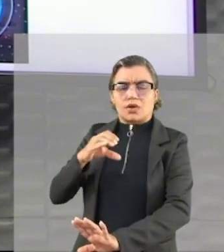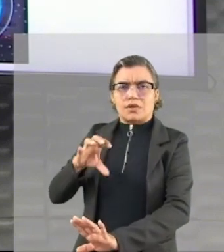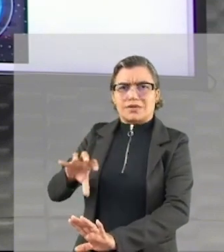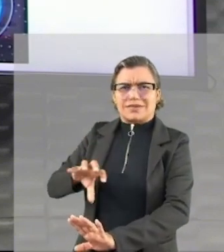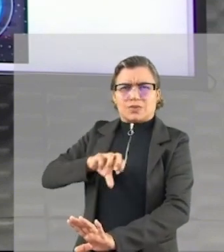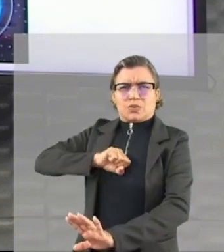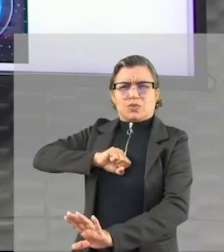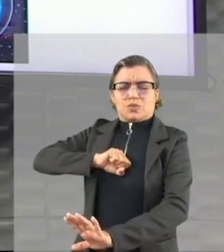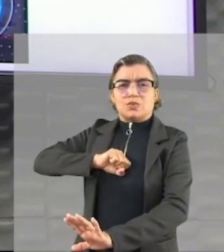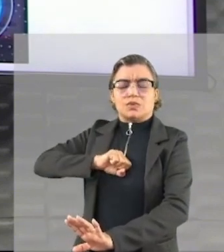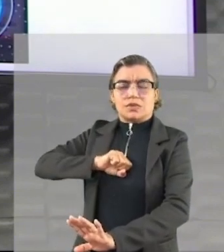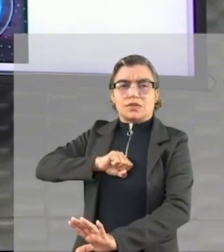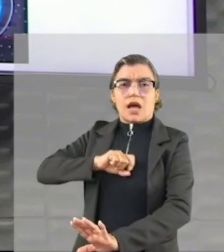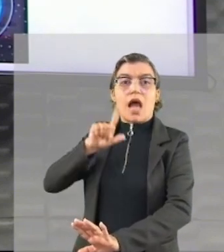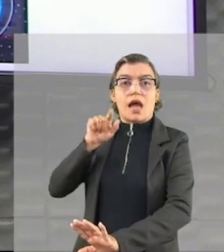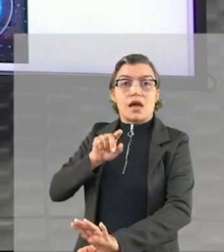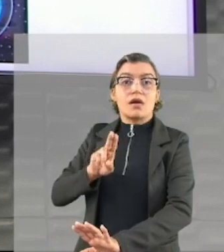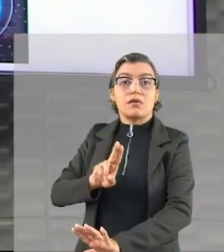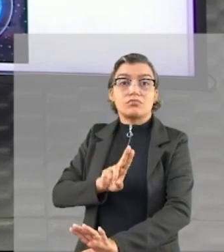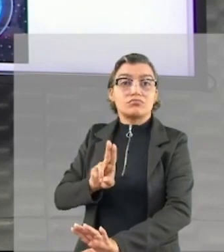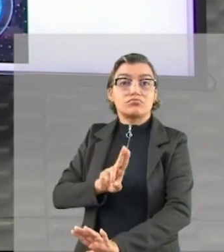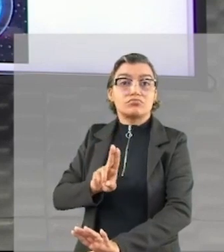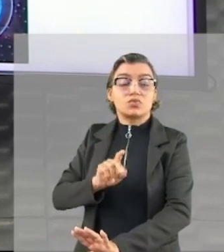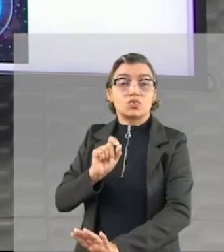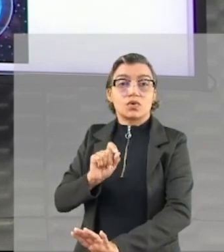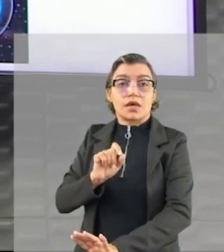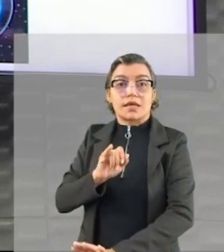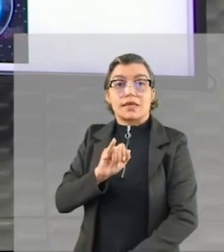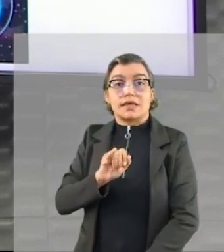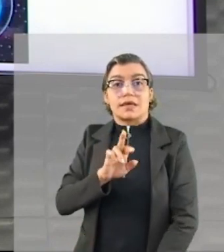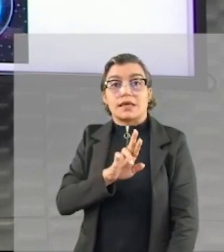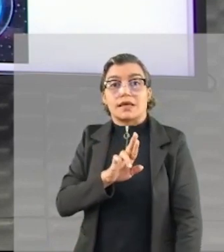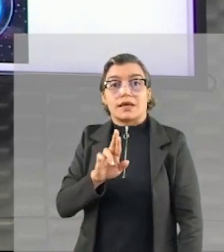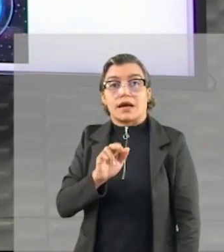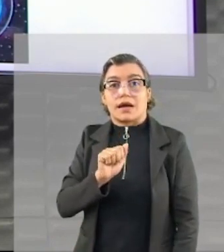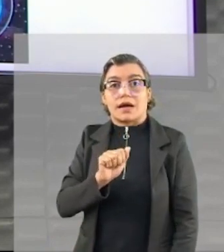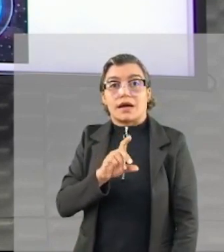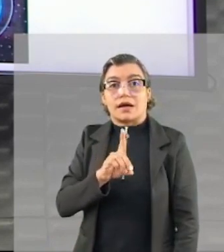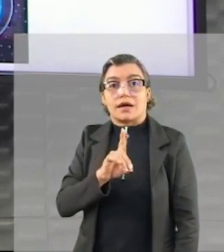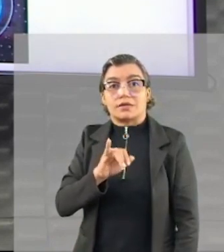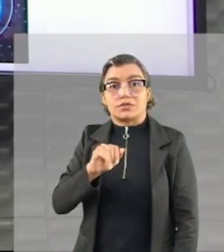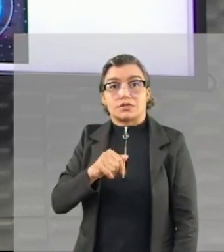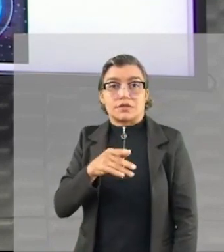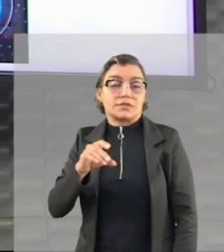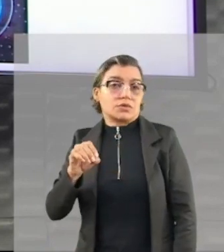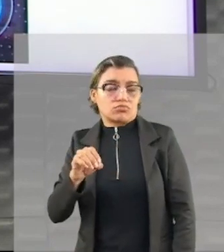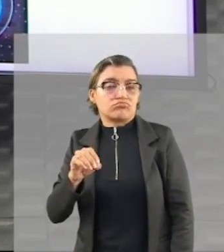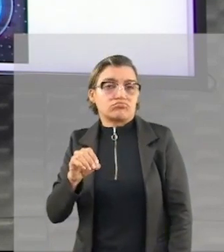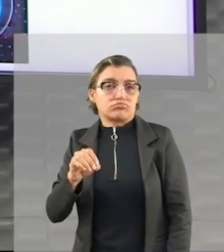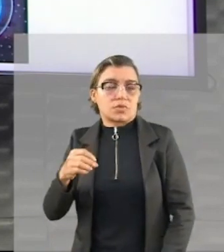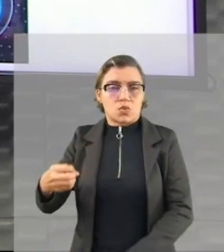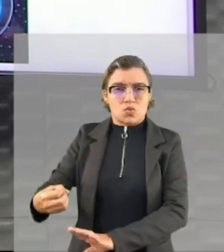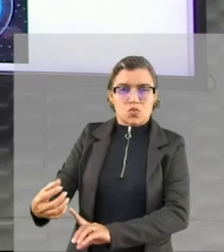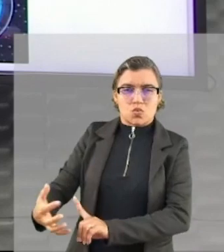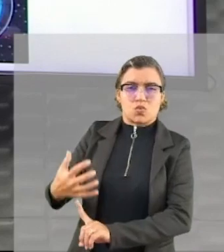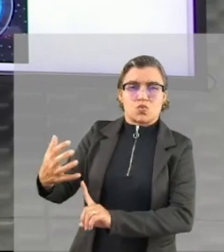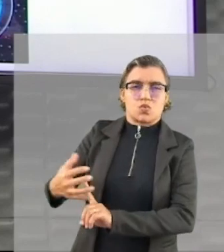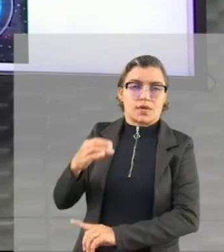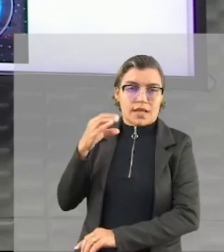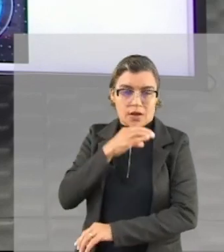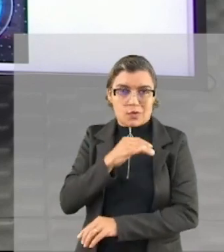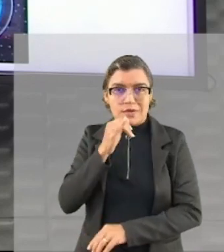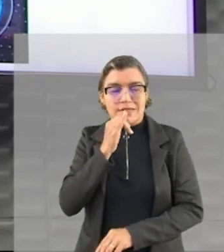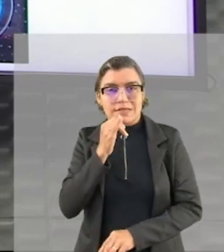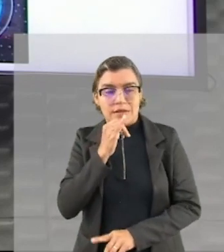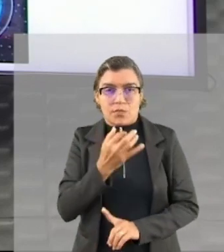mão. Ali nós chamamos de irradiação. A chama da fogueira está irradiando calor. Imagine aqui a chama